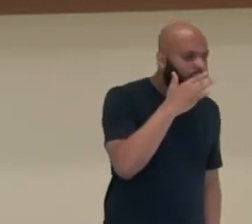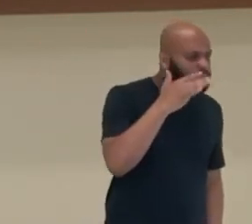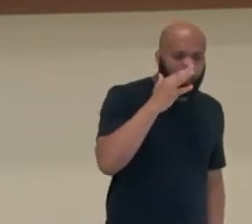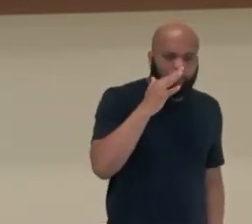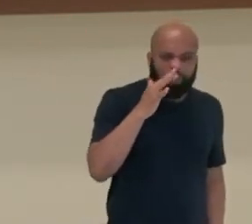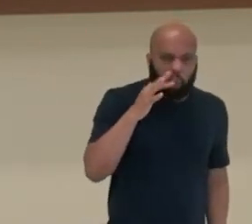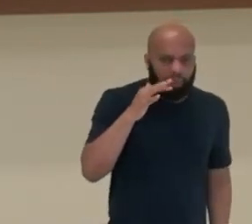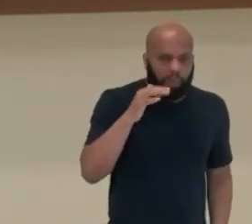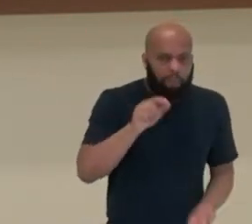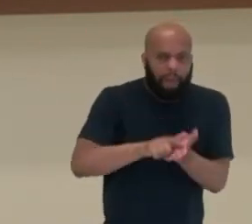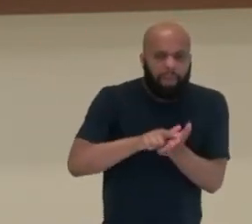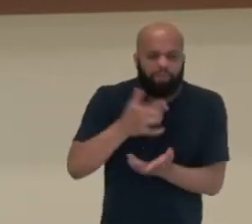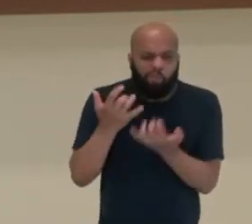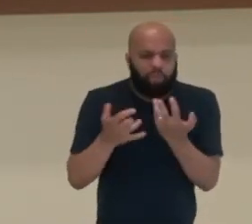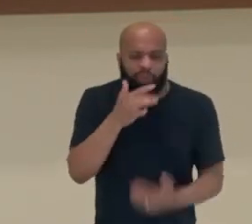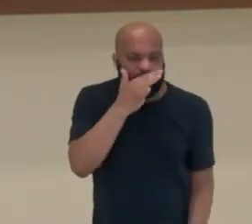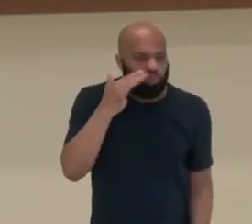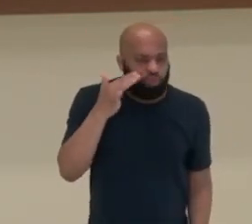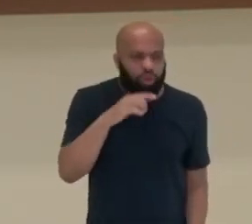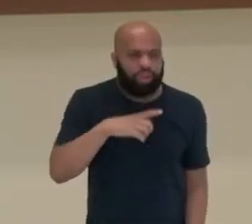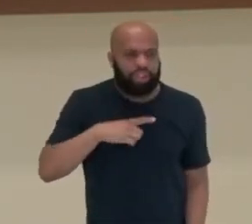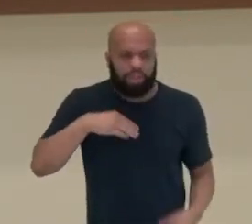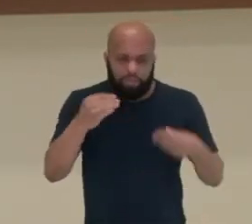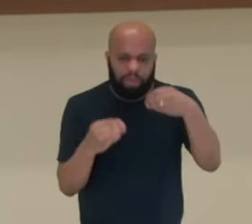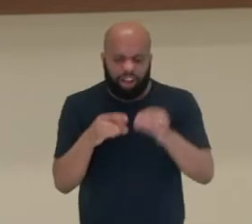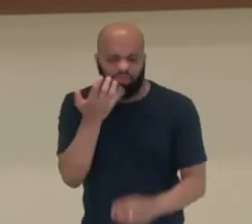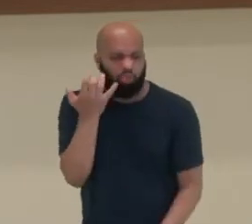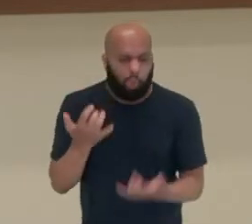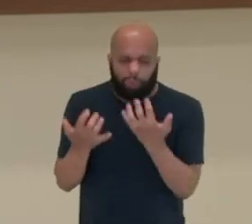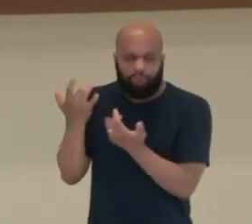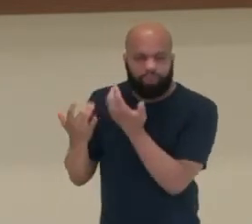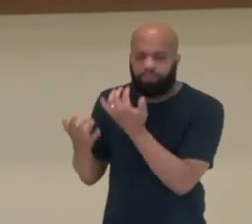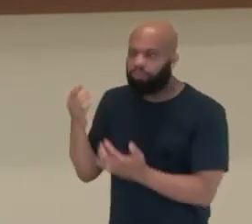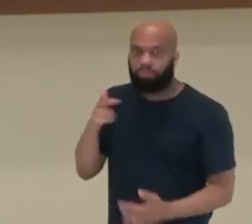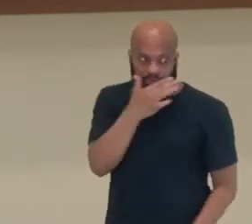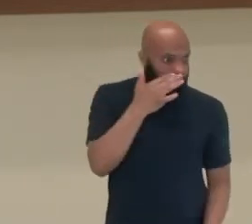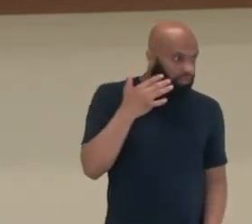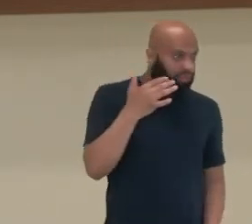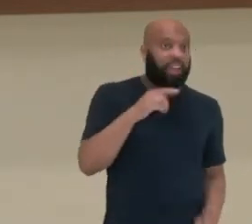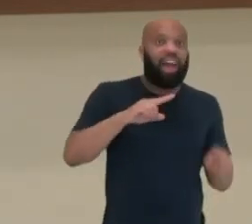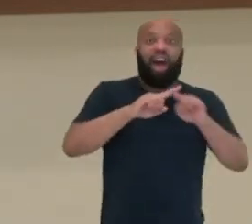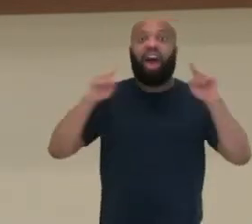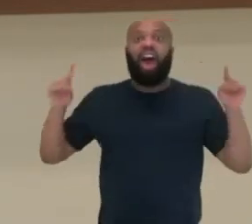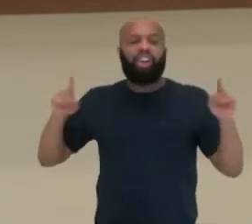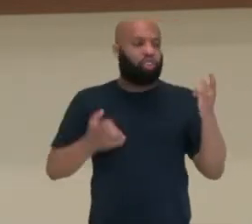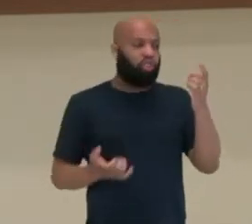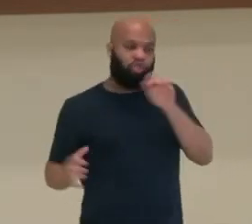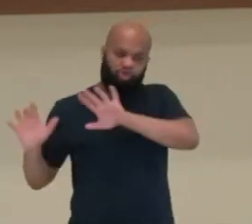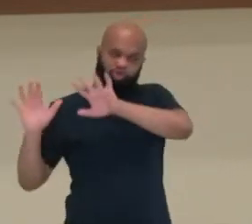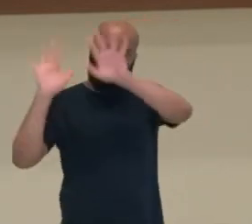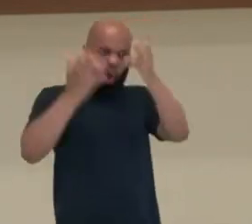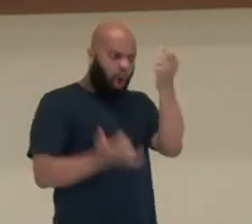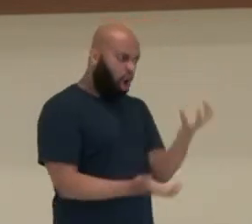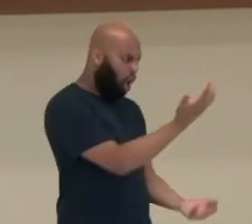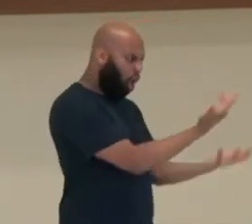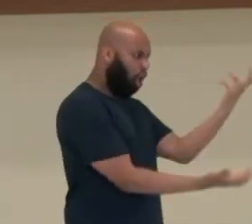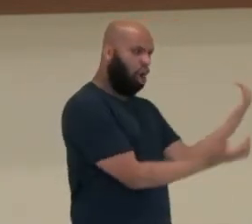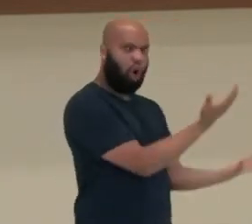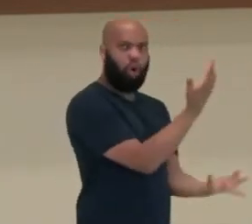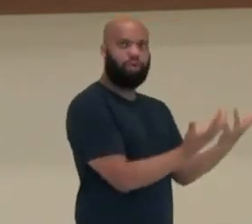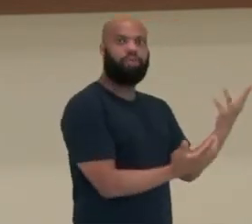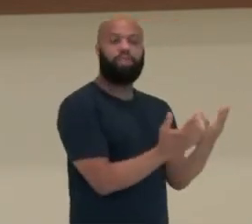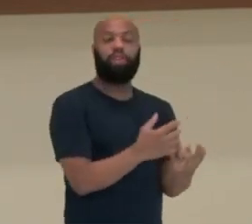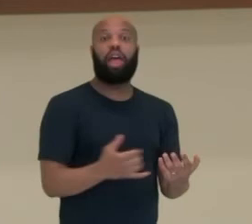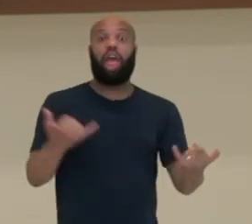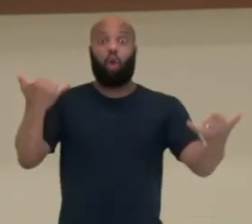fogo. E ele vai sentir o cheiro, essa pessoa vai sentir o cheiro antes do fogo chegar no quarto. É um alerta,